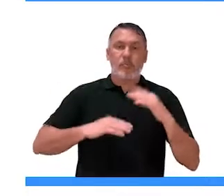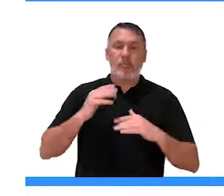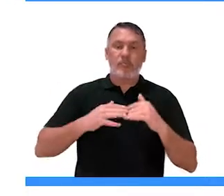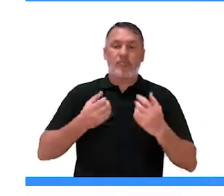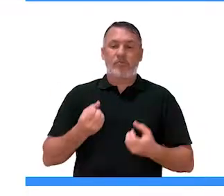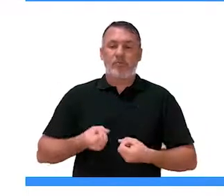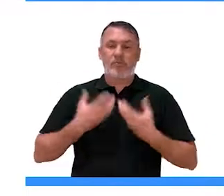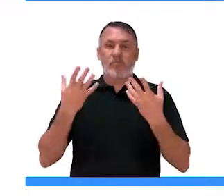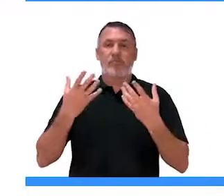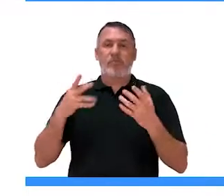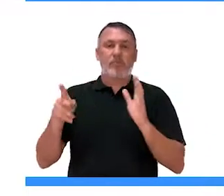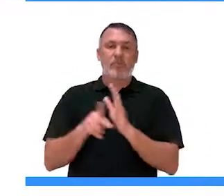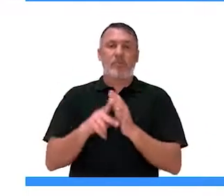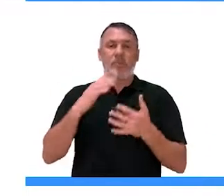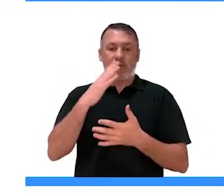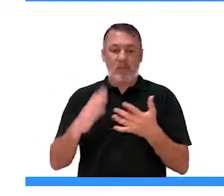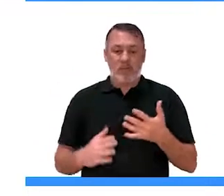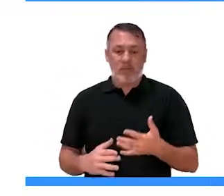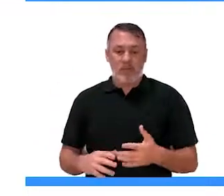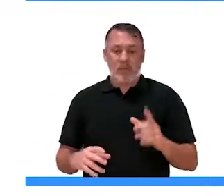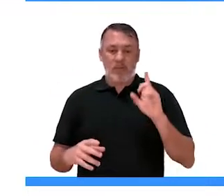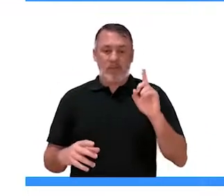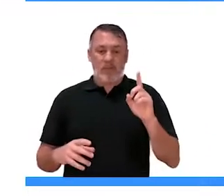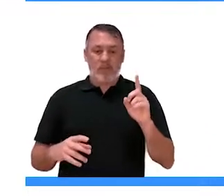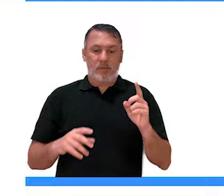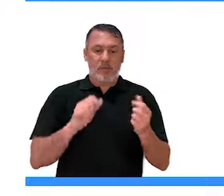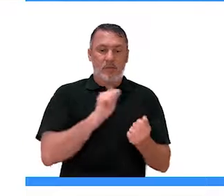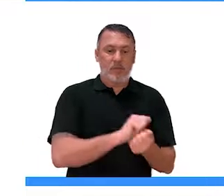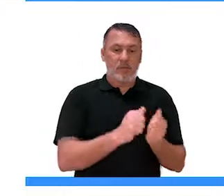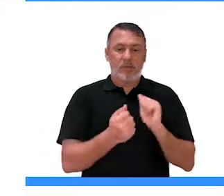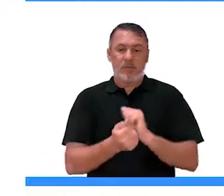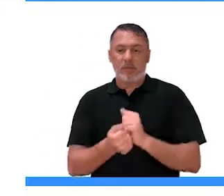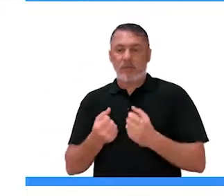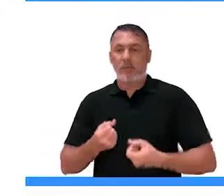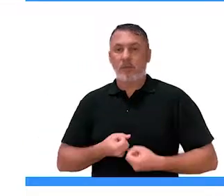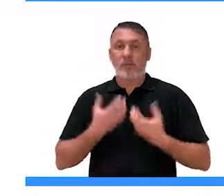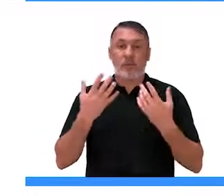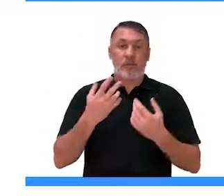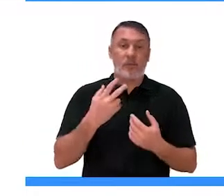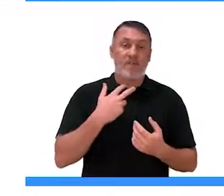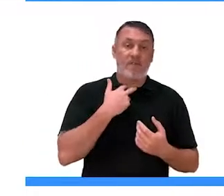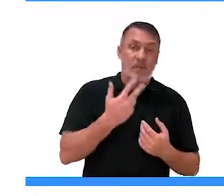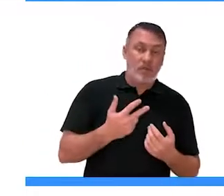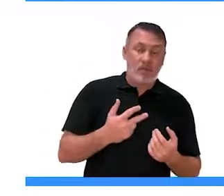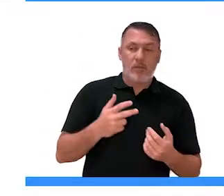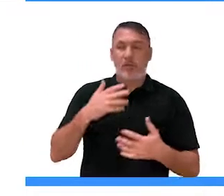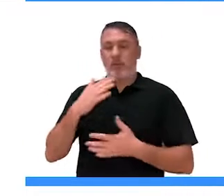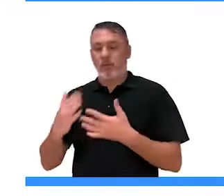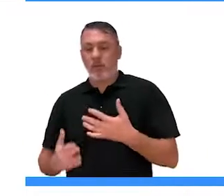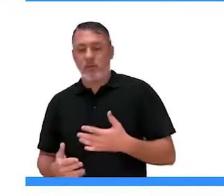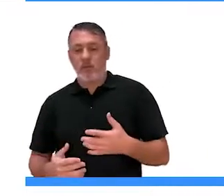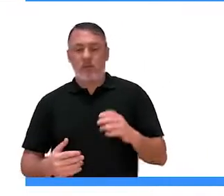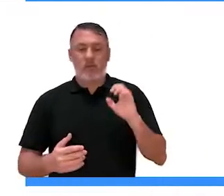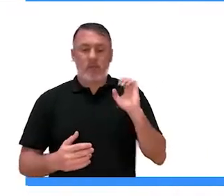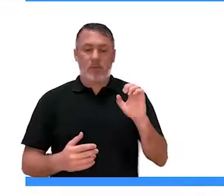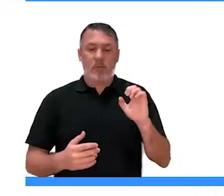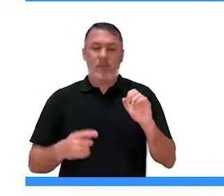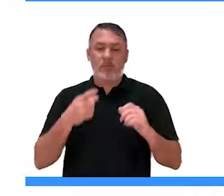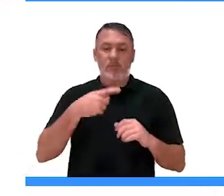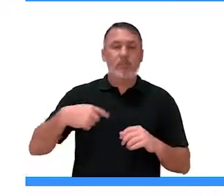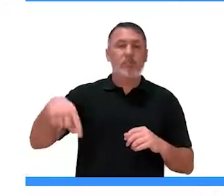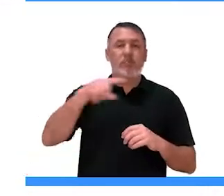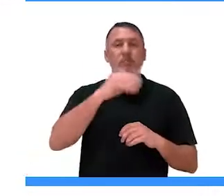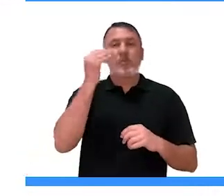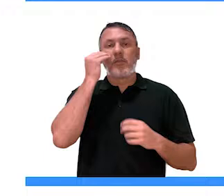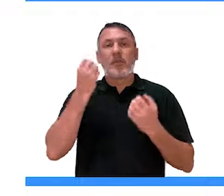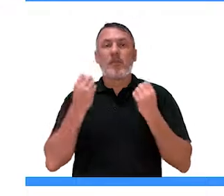usuários de Libras. D. Traduzir expressões verbais para a língua de sinais. Ou E. Proporcionar performances estéticas de